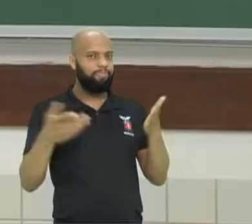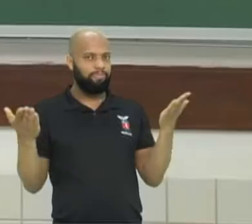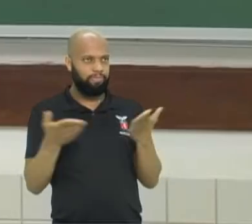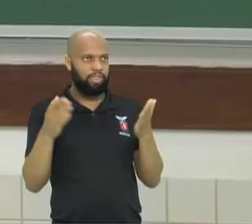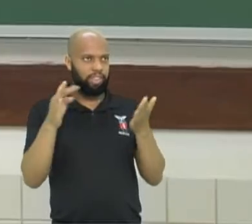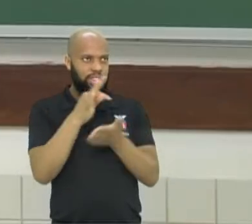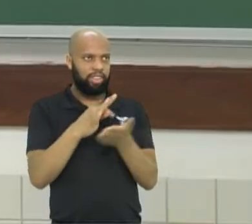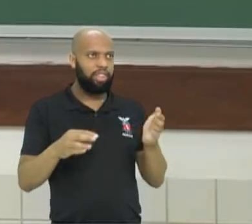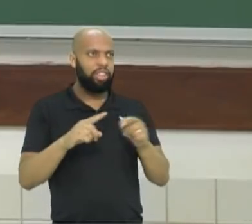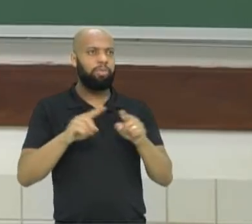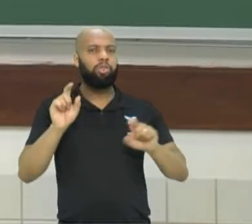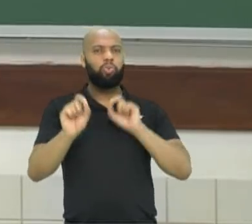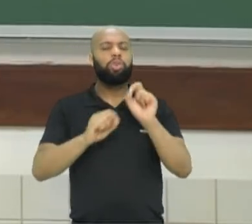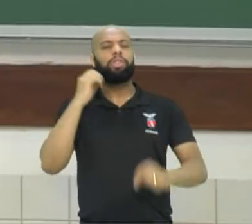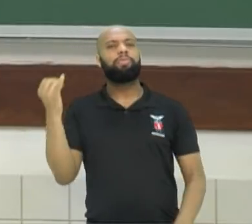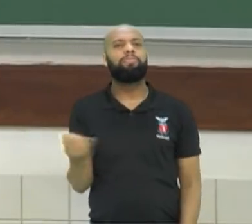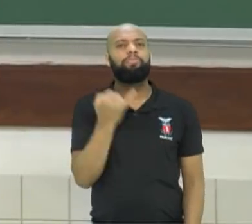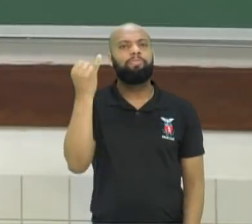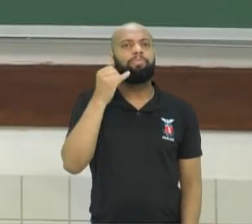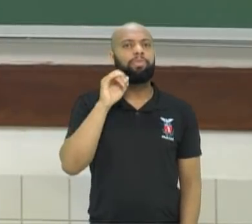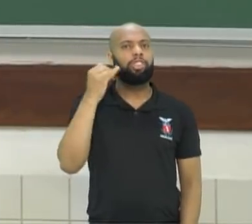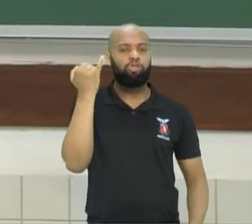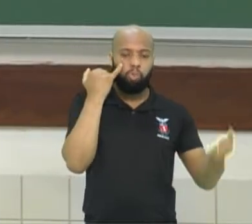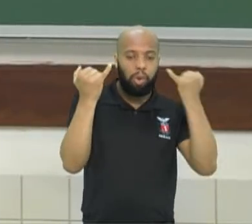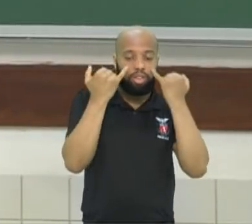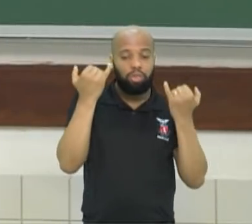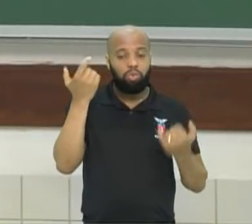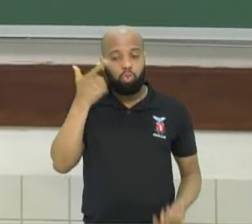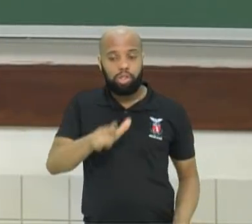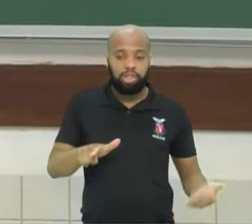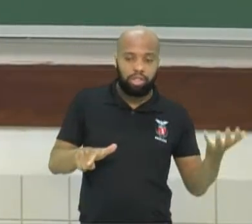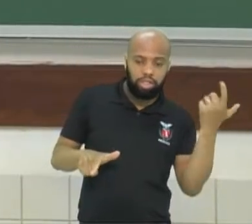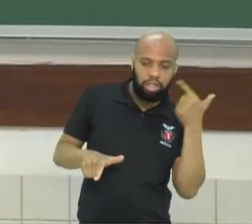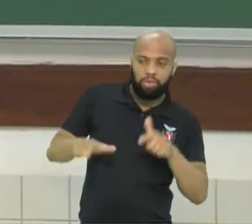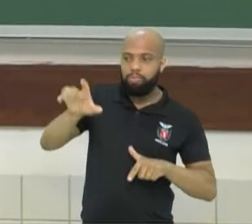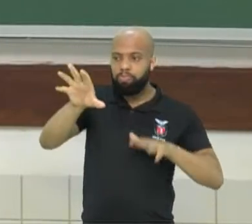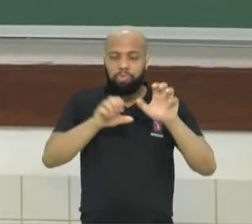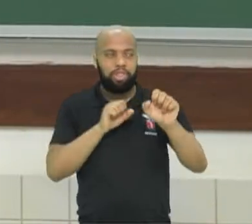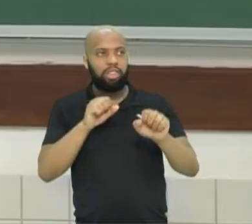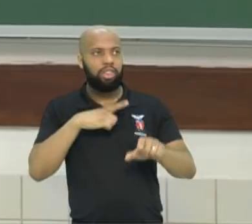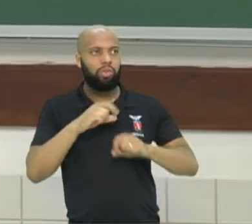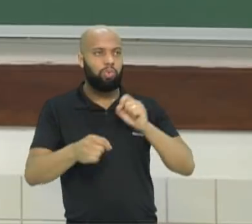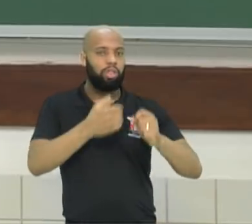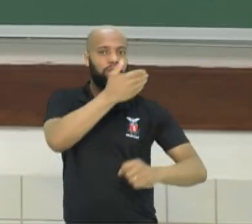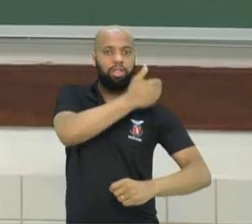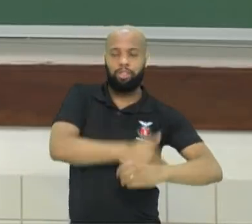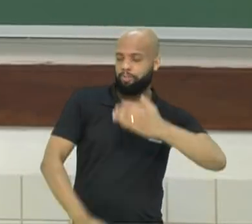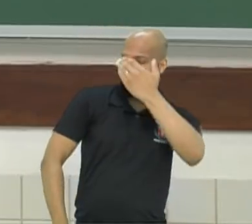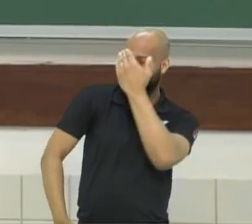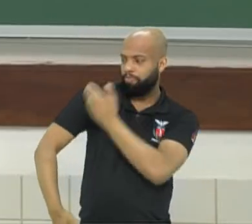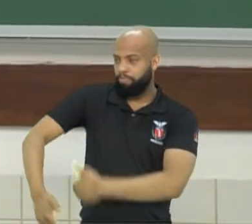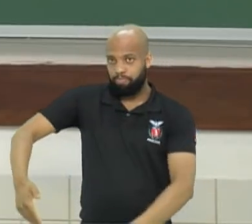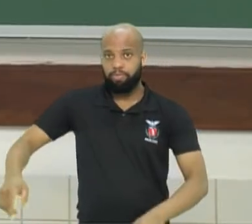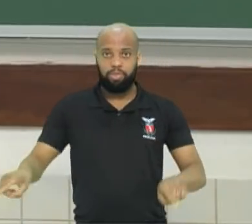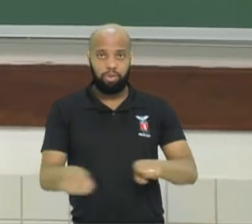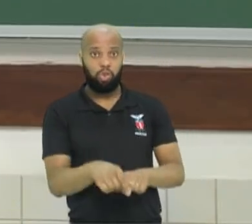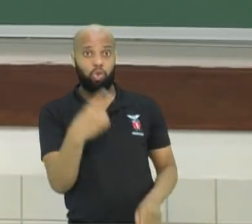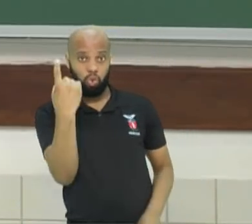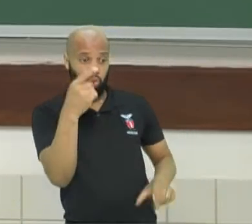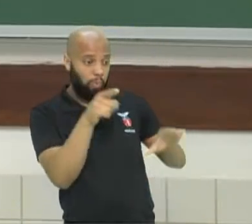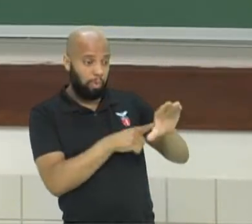tema, tá? Mas o que é importante? Essas informações que a gente retirou. Ela perdeu os braços e um